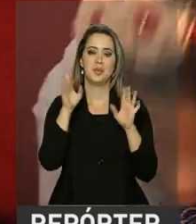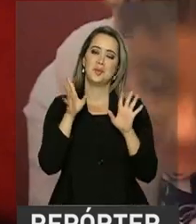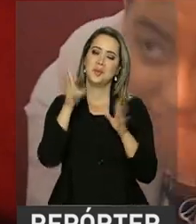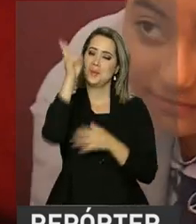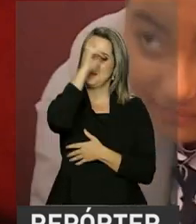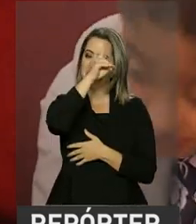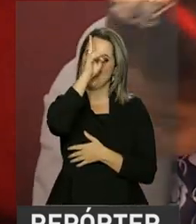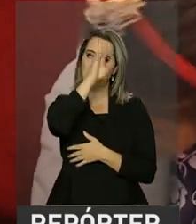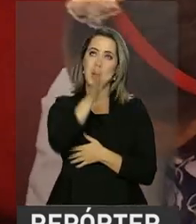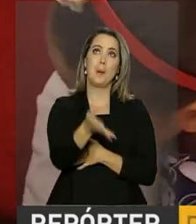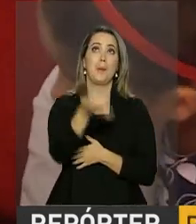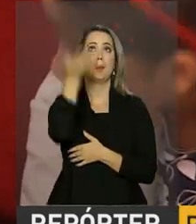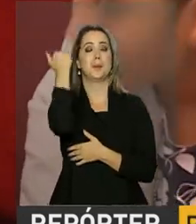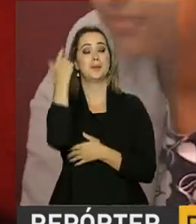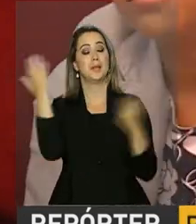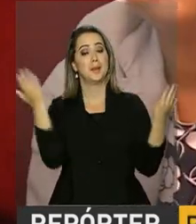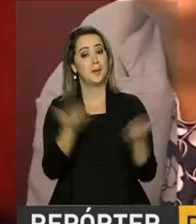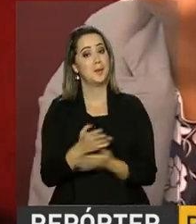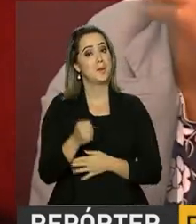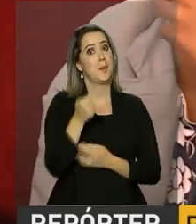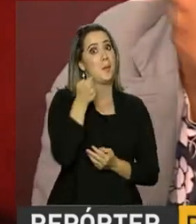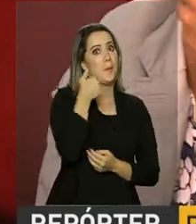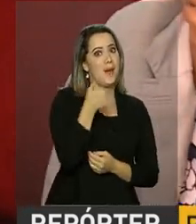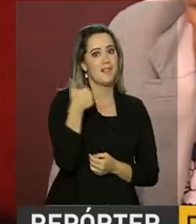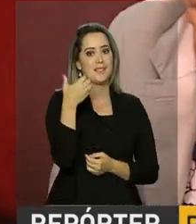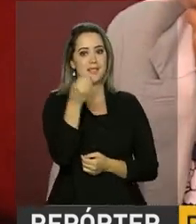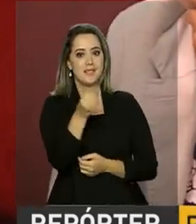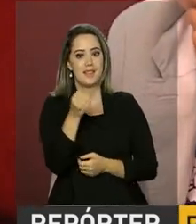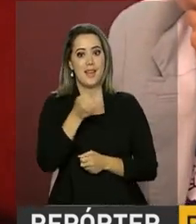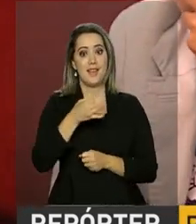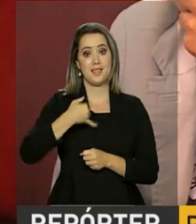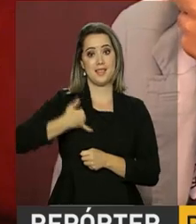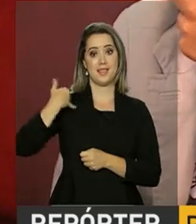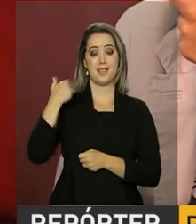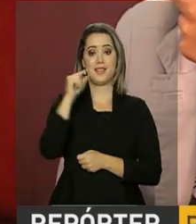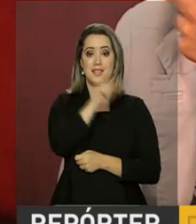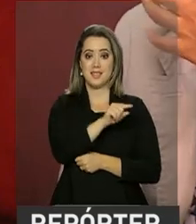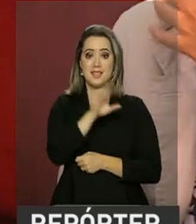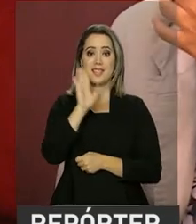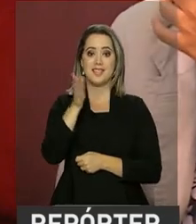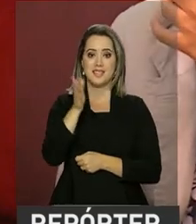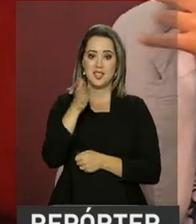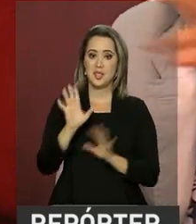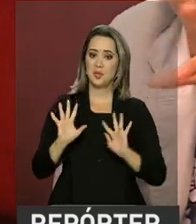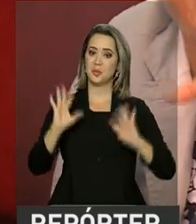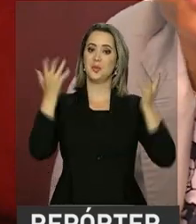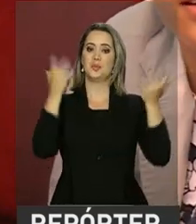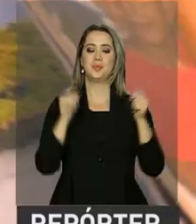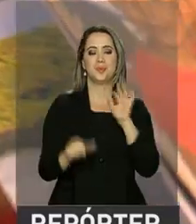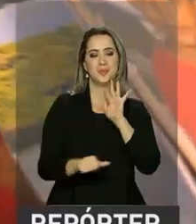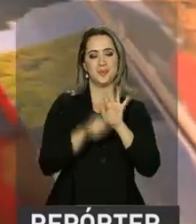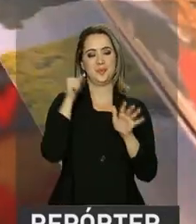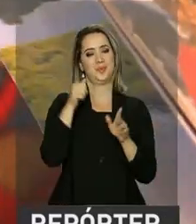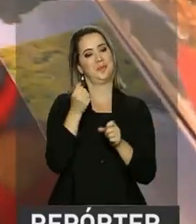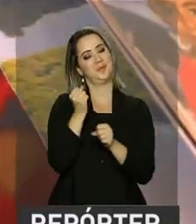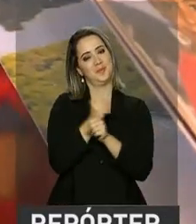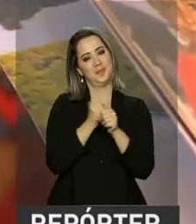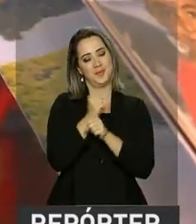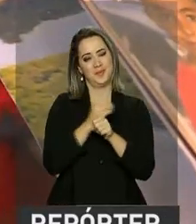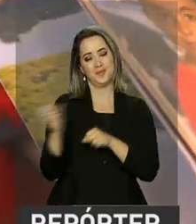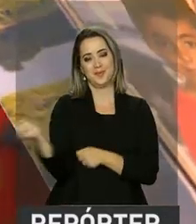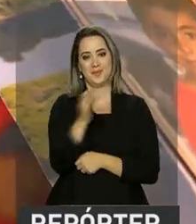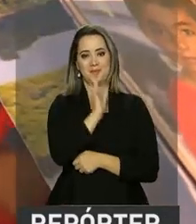que ficou para trás às vésperas de completar 10 anos de idade Ana Júlia também comemora o primeiro ano com um novo